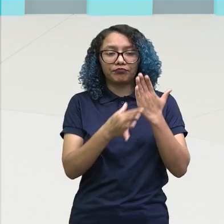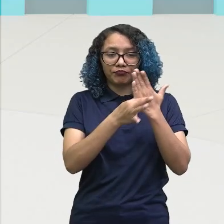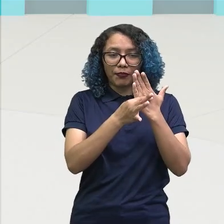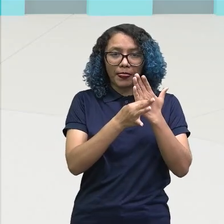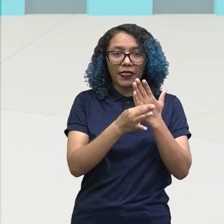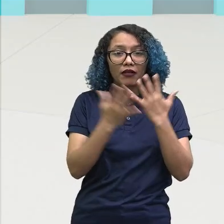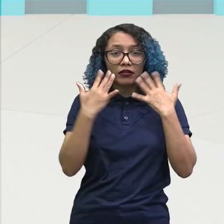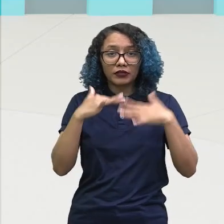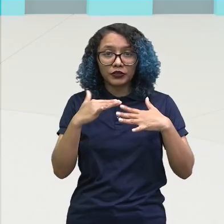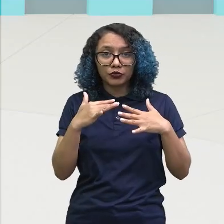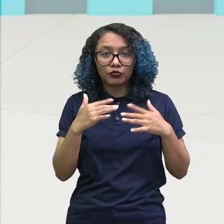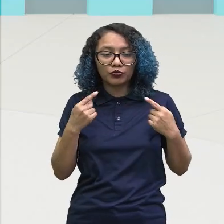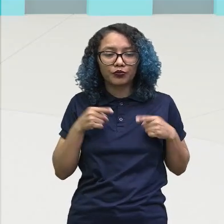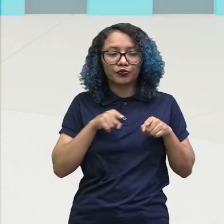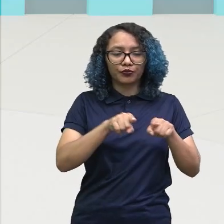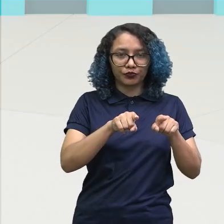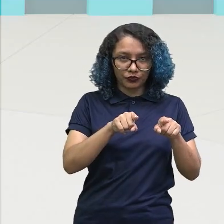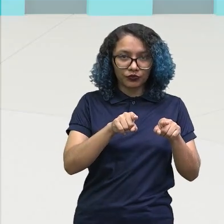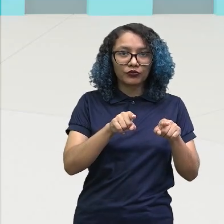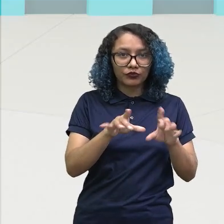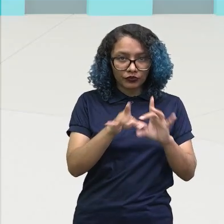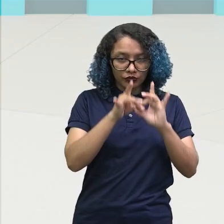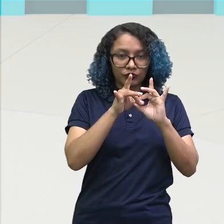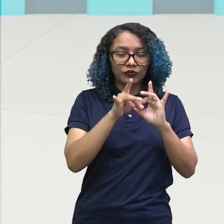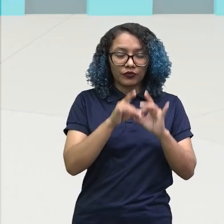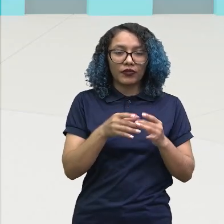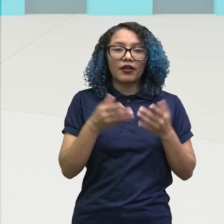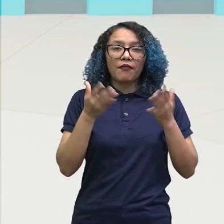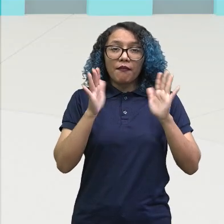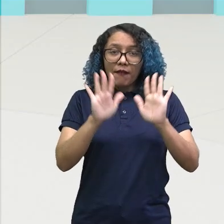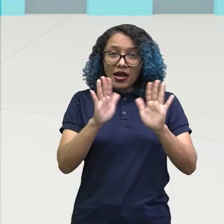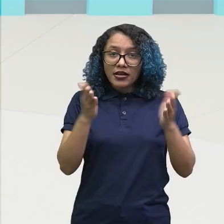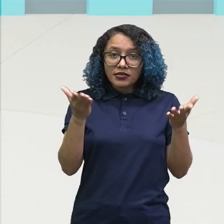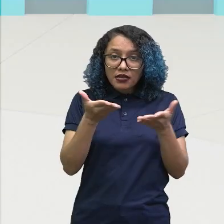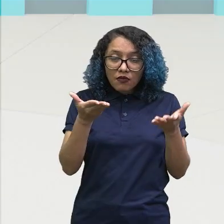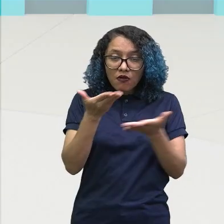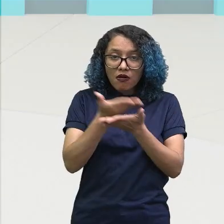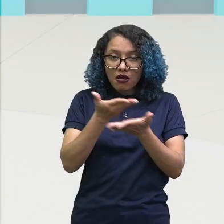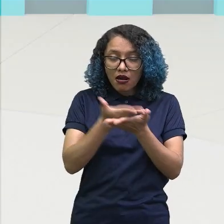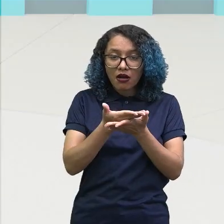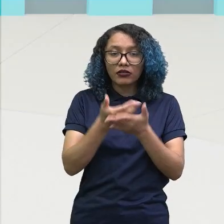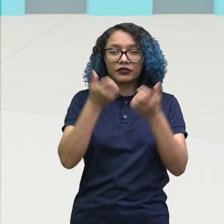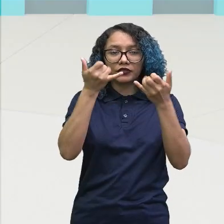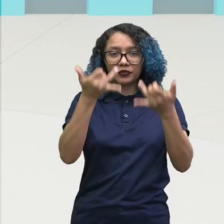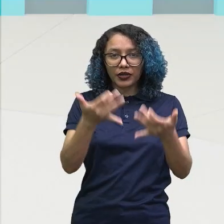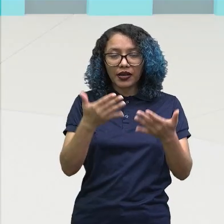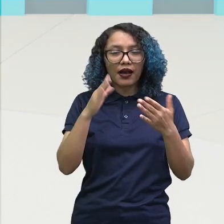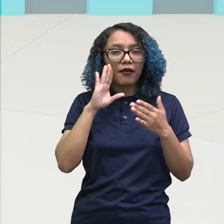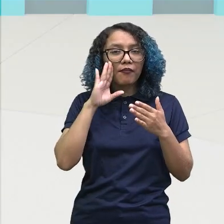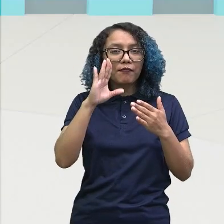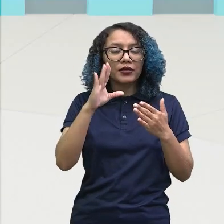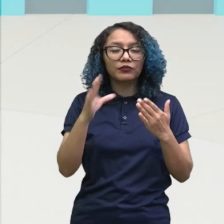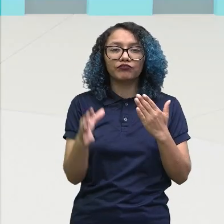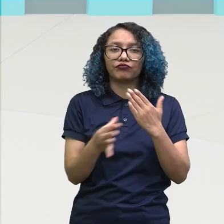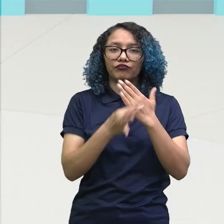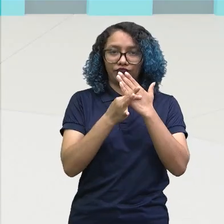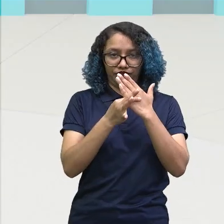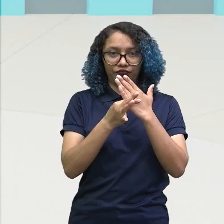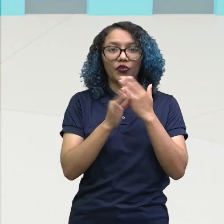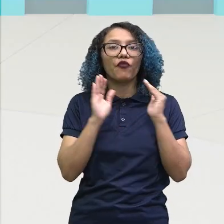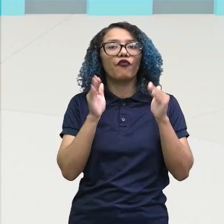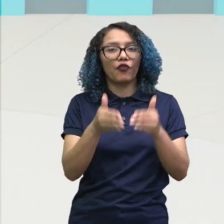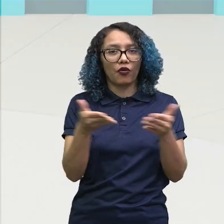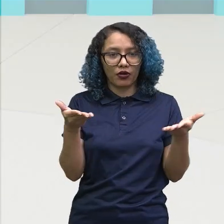andar juntos. Contudo, nesta aula, a gente vai falar especificamente do realismo, tá bom? Mas